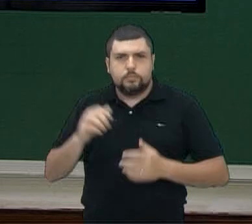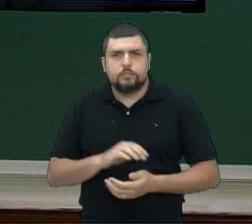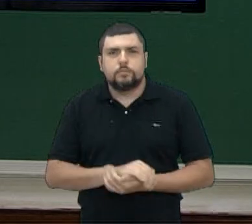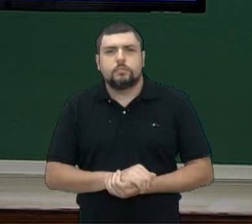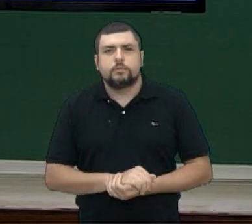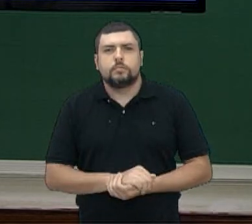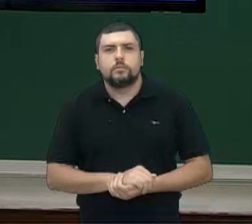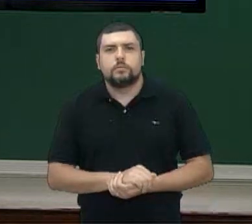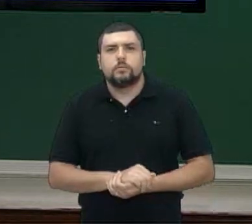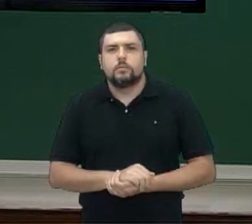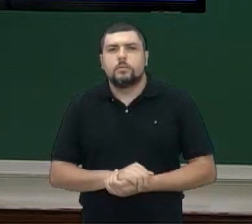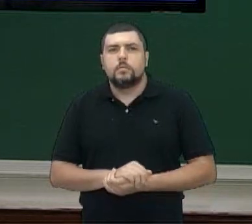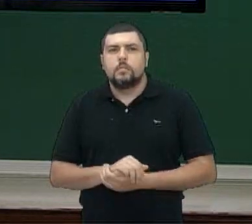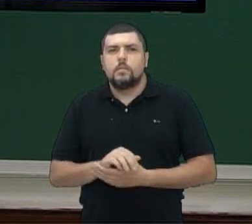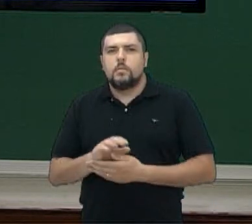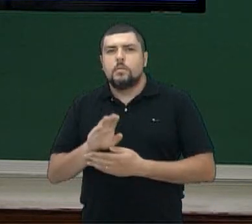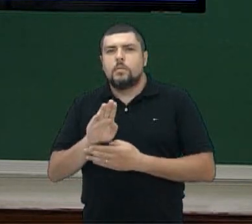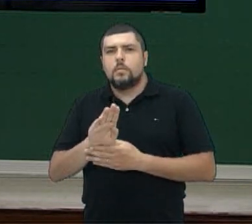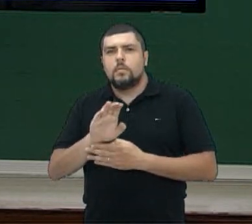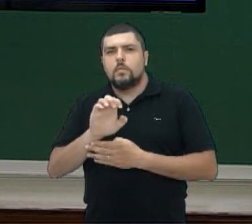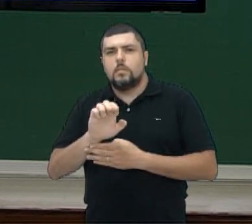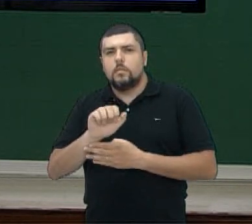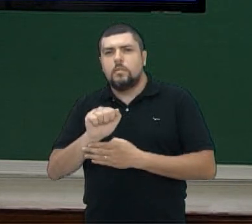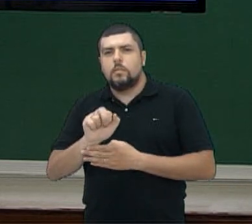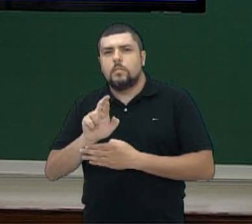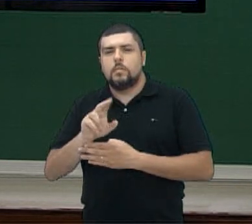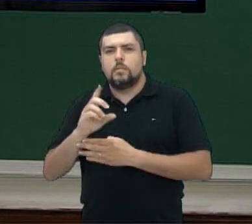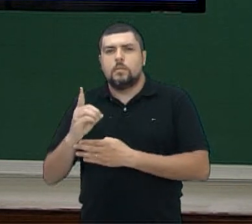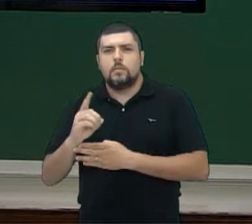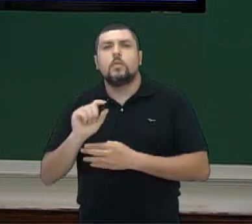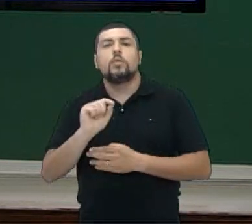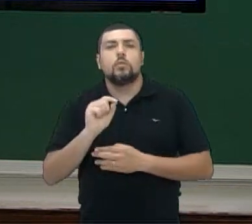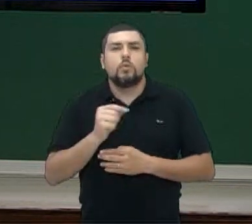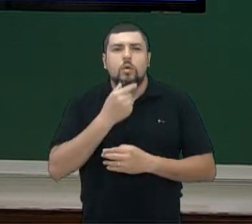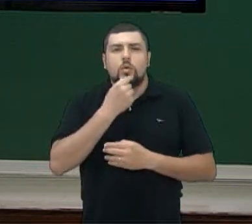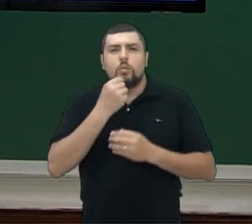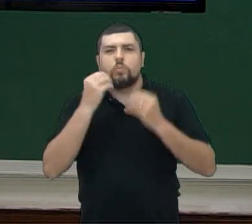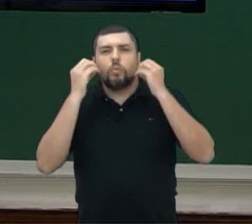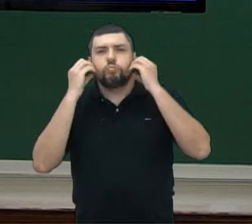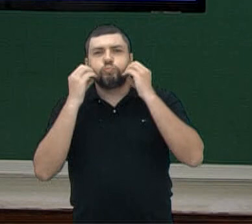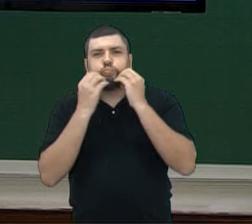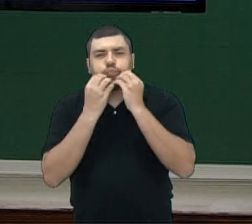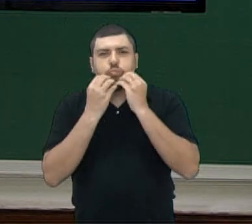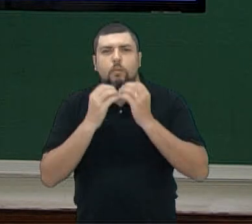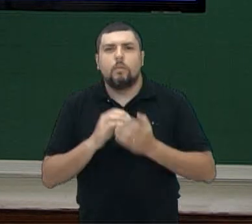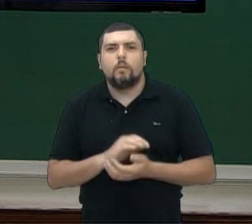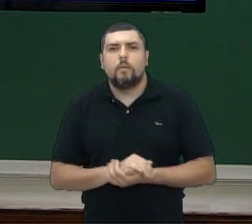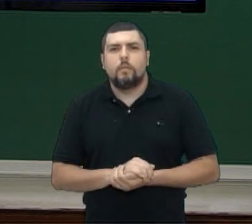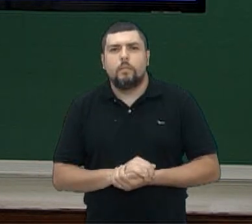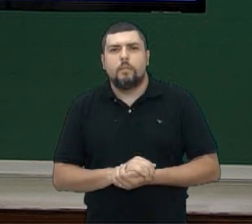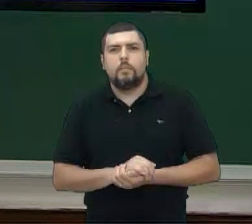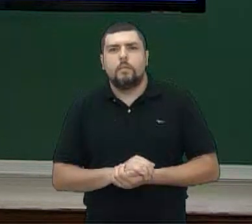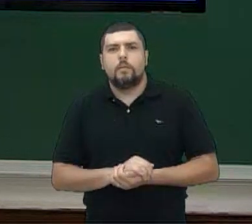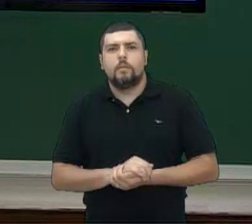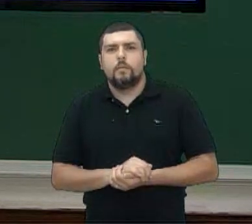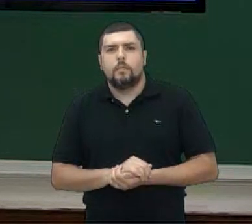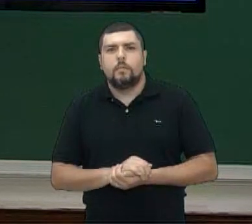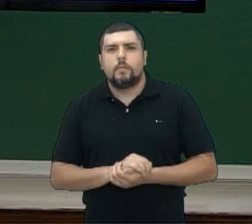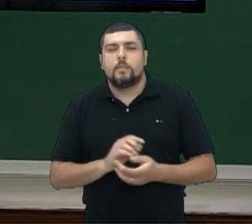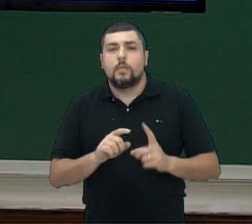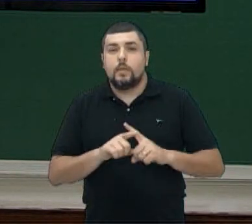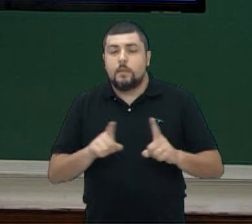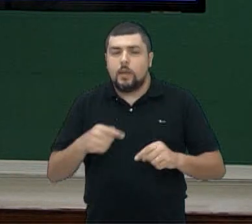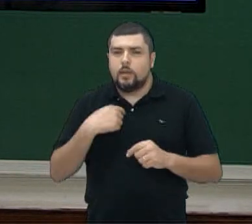ok? Beard, que seria barba, se você quisesse falar que era o cara de barba, tá ok? Mas, na verdade, aqui eu optei por colocar